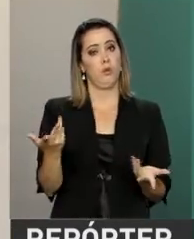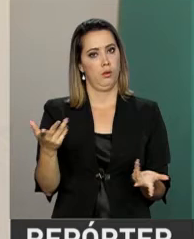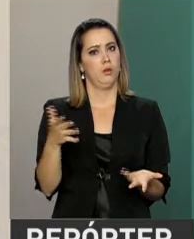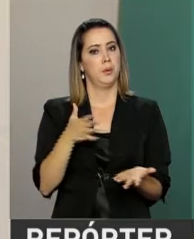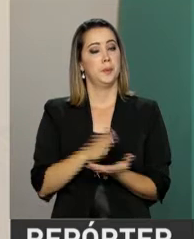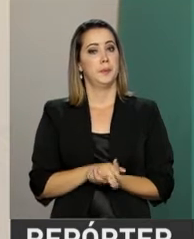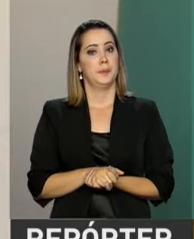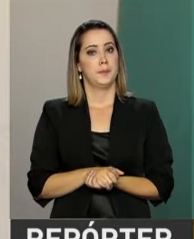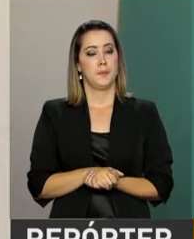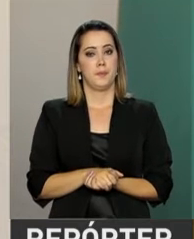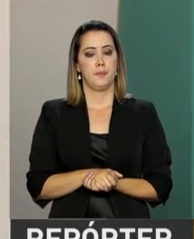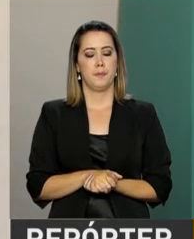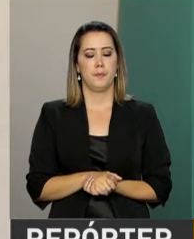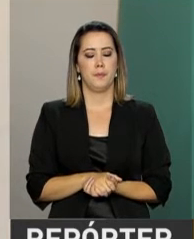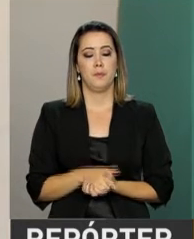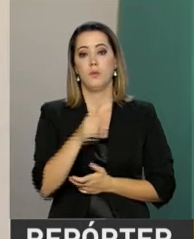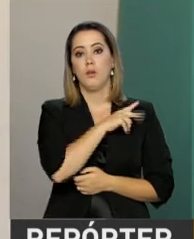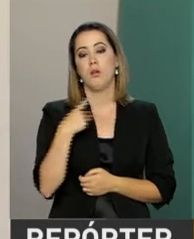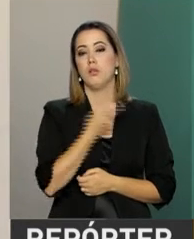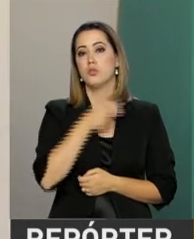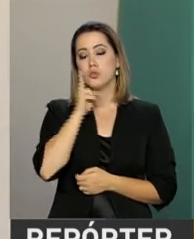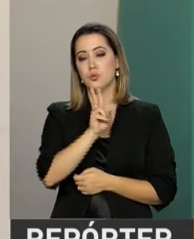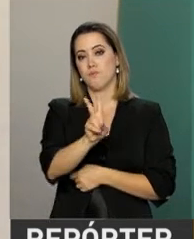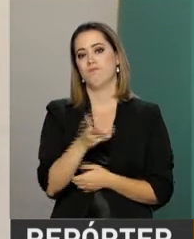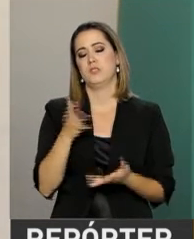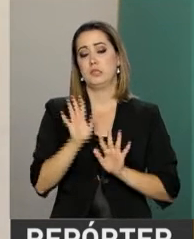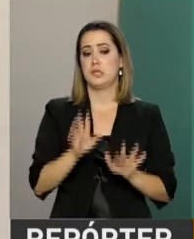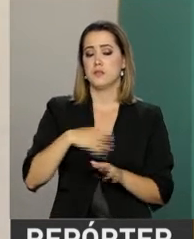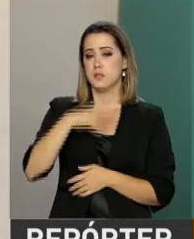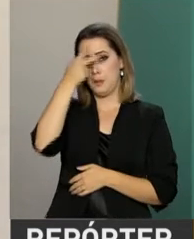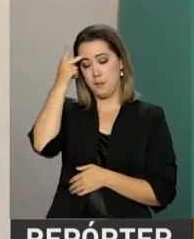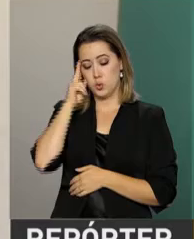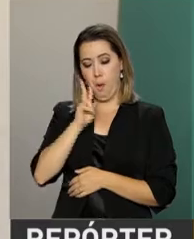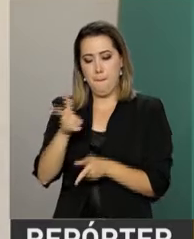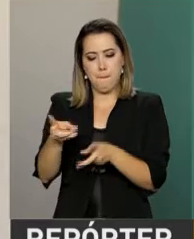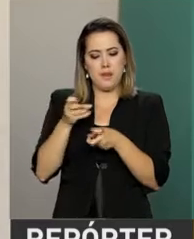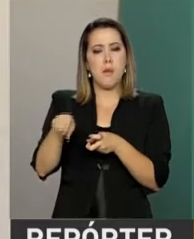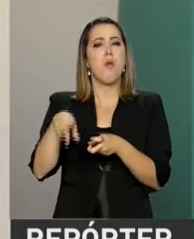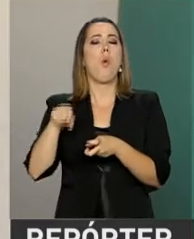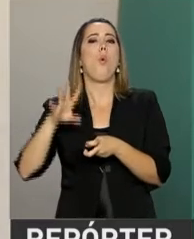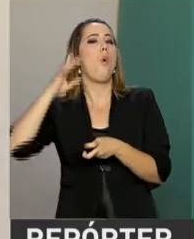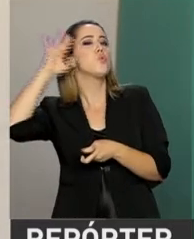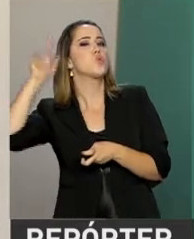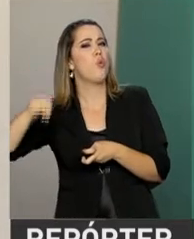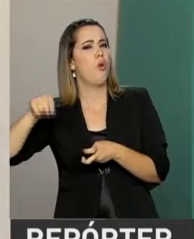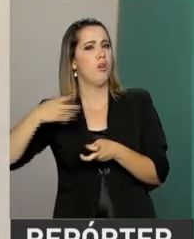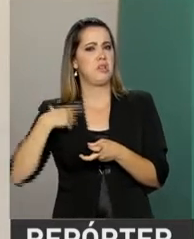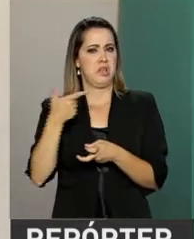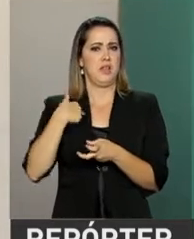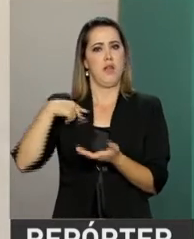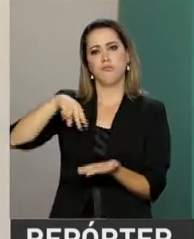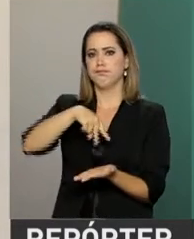percebe é que o aliciador ele se utiliza de algum sonho daquela vítima independente se é se tornar modelo